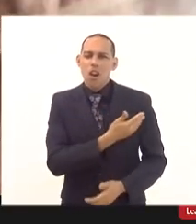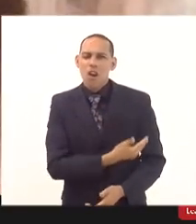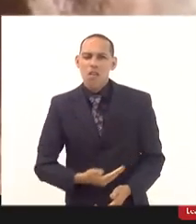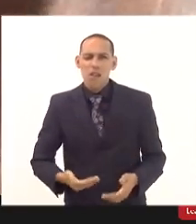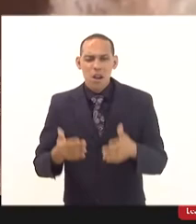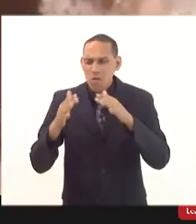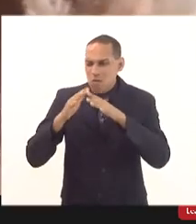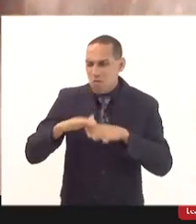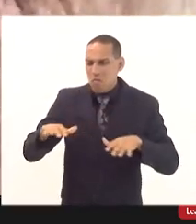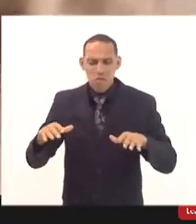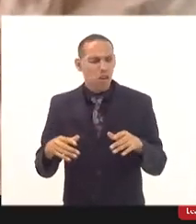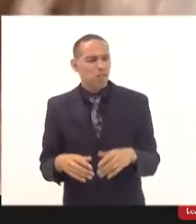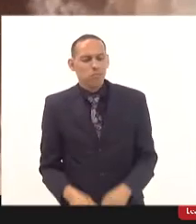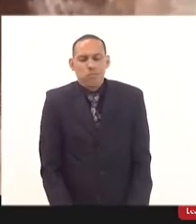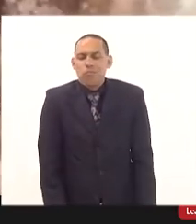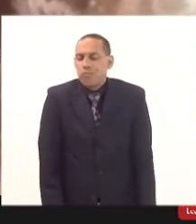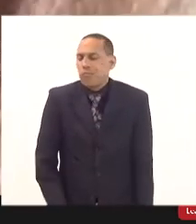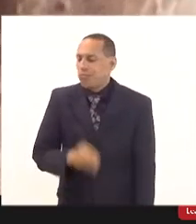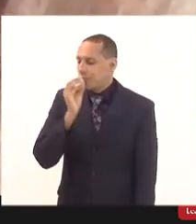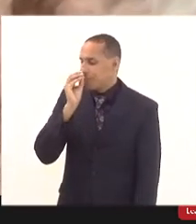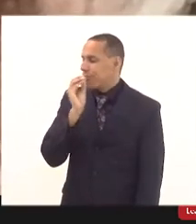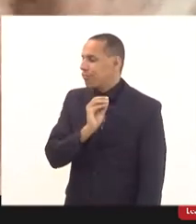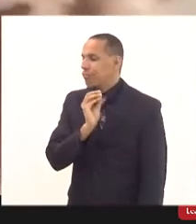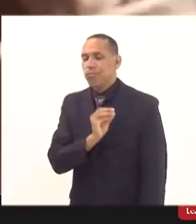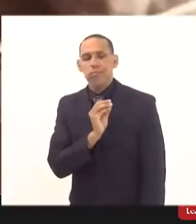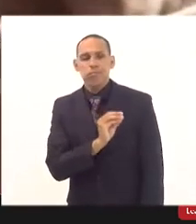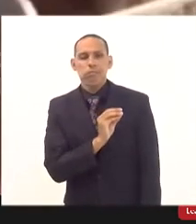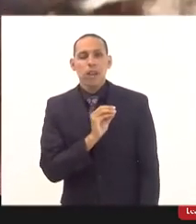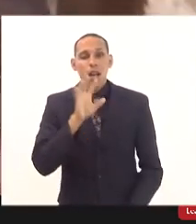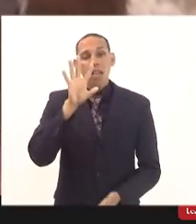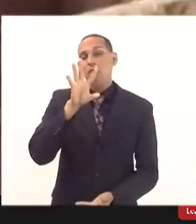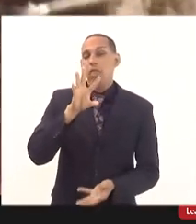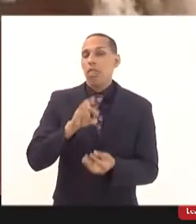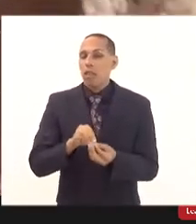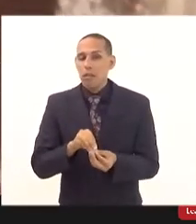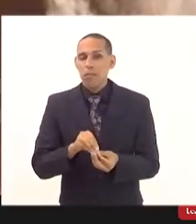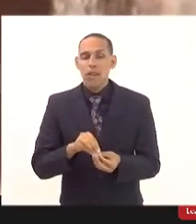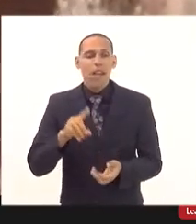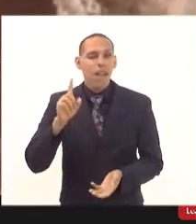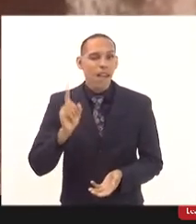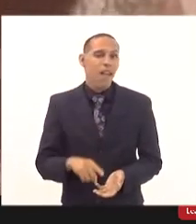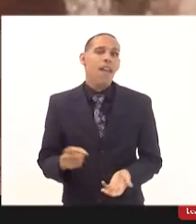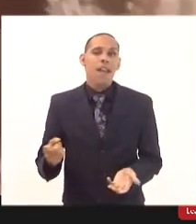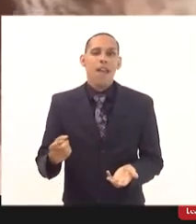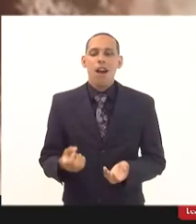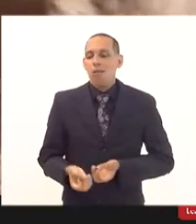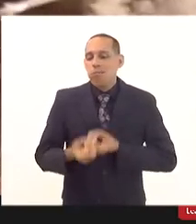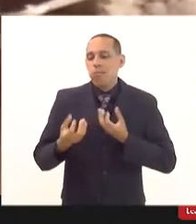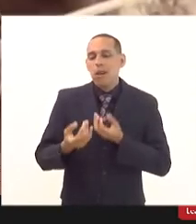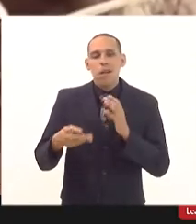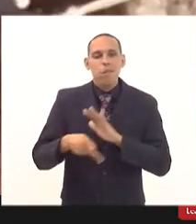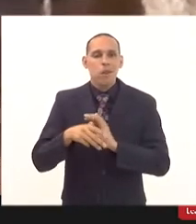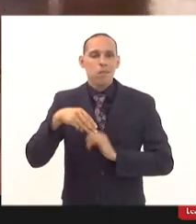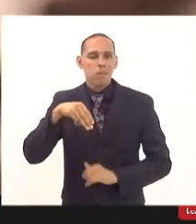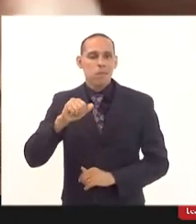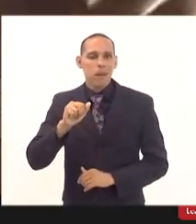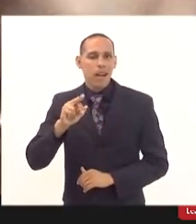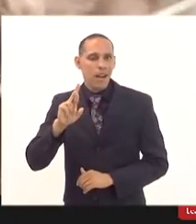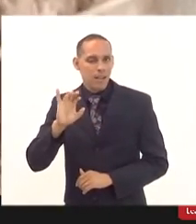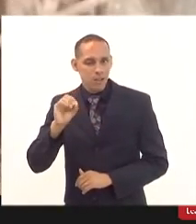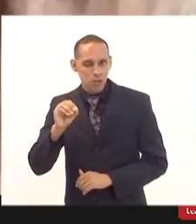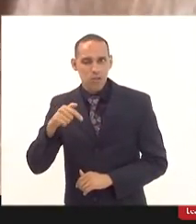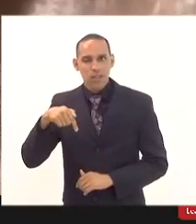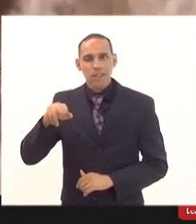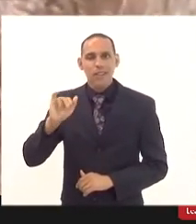todos os governos que se seguiram sem exceção pode ser resumida em um dos mais impressionantes poemas de Mário que entraram que